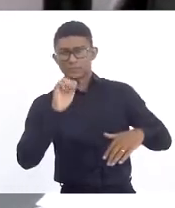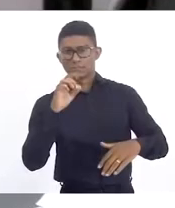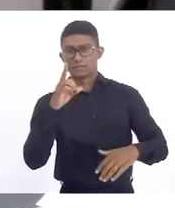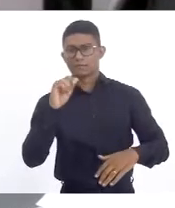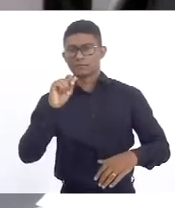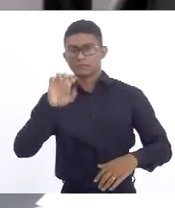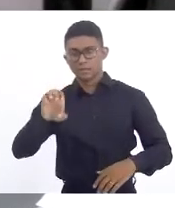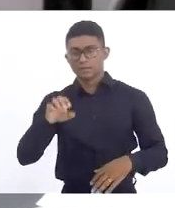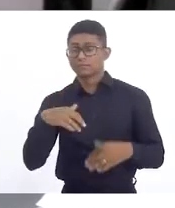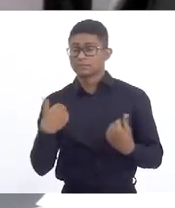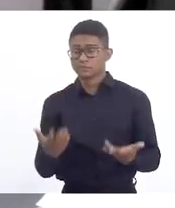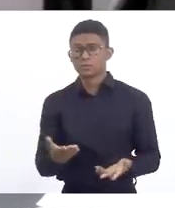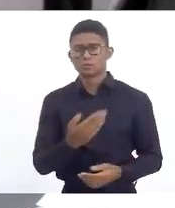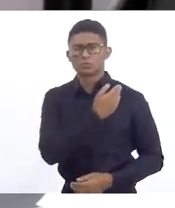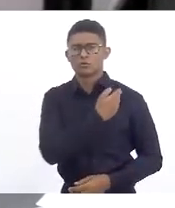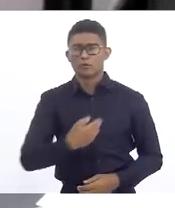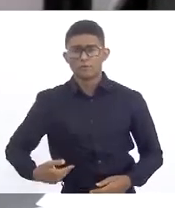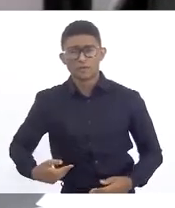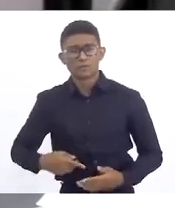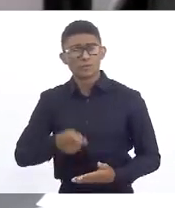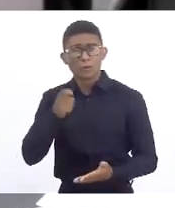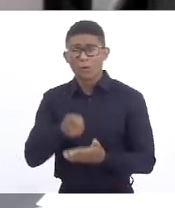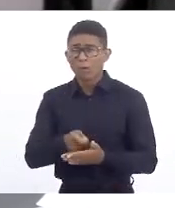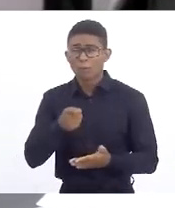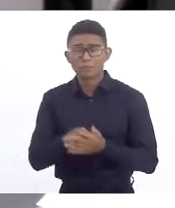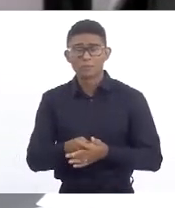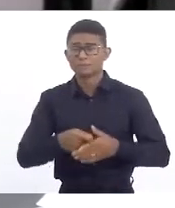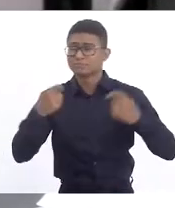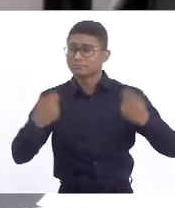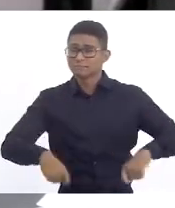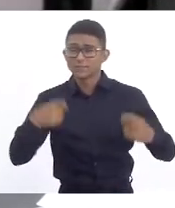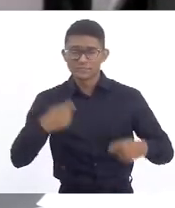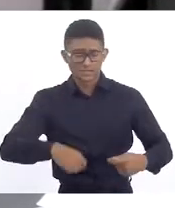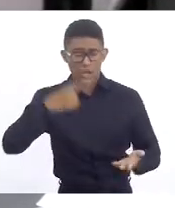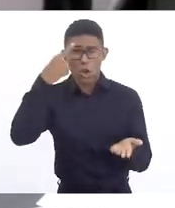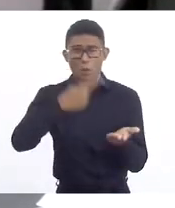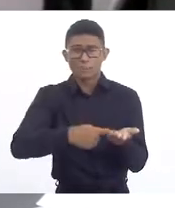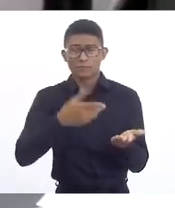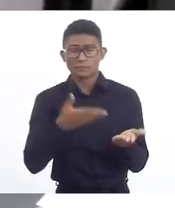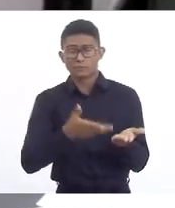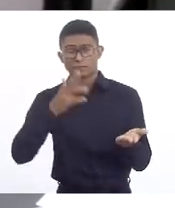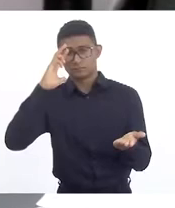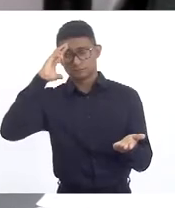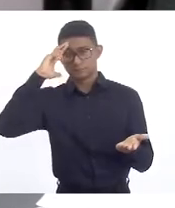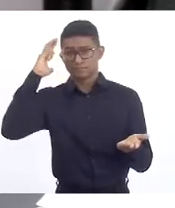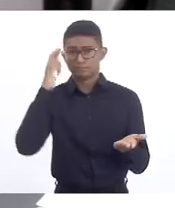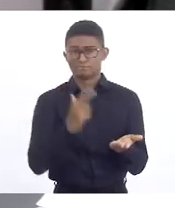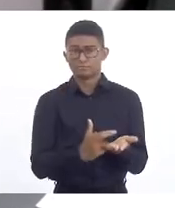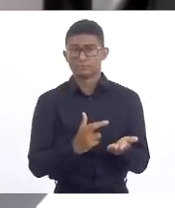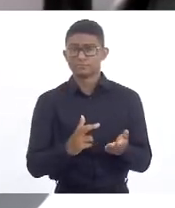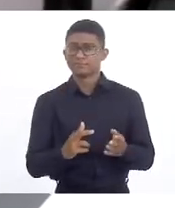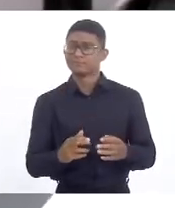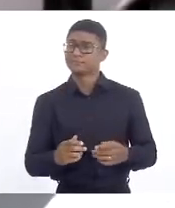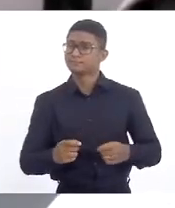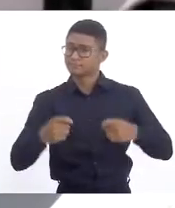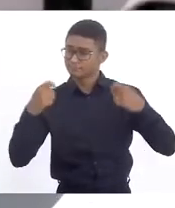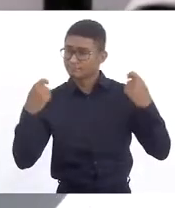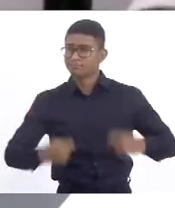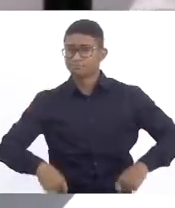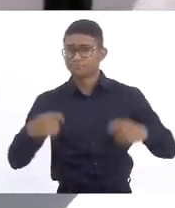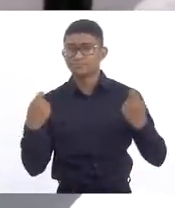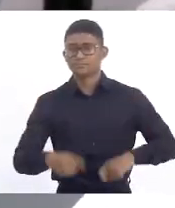obrigação de zelar por esse pacto, né? Chama-se isso uma política de